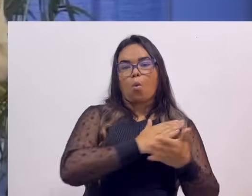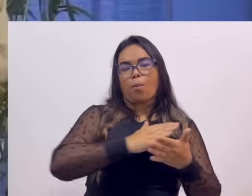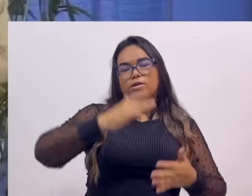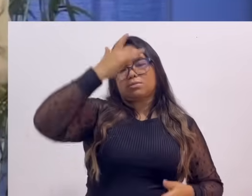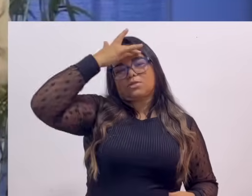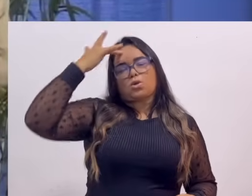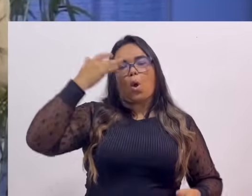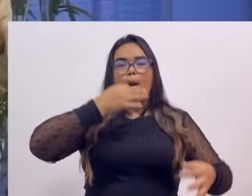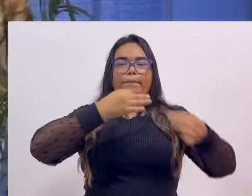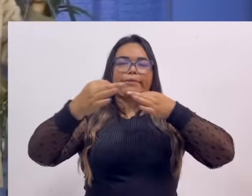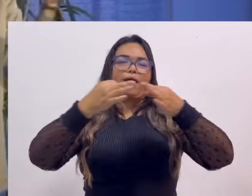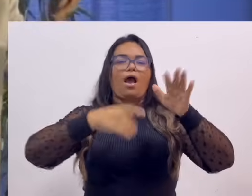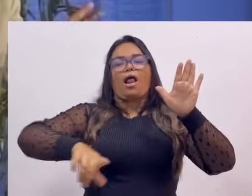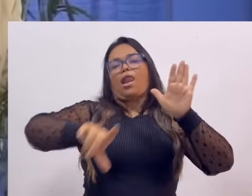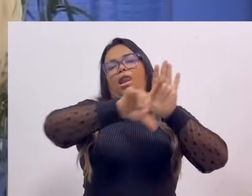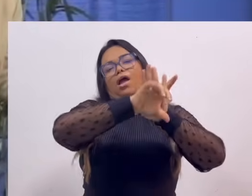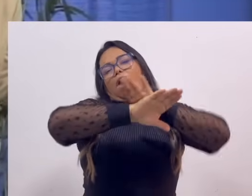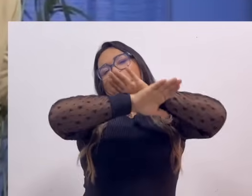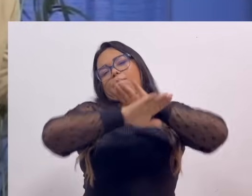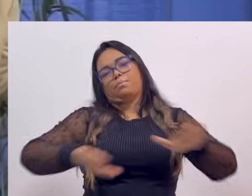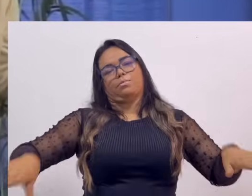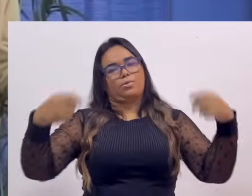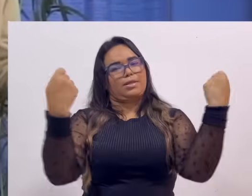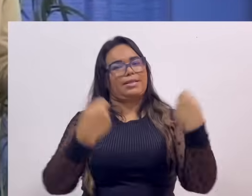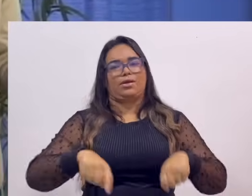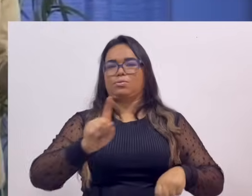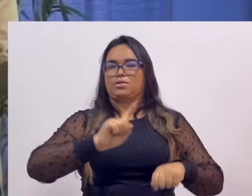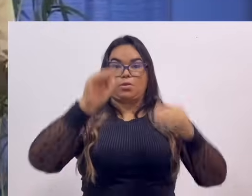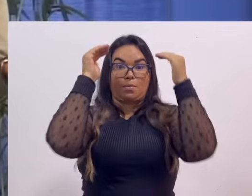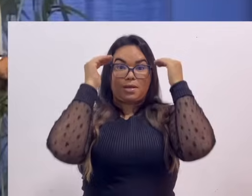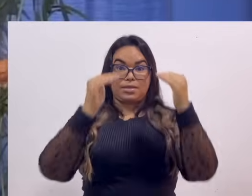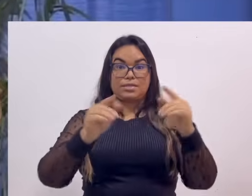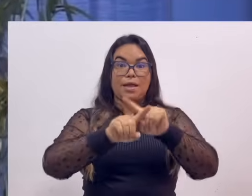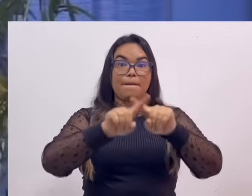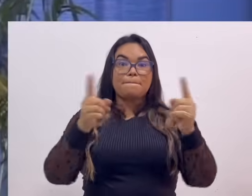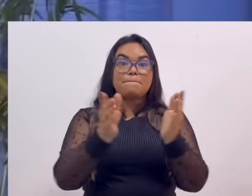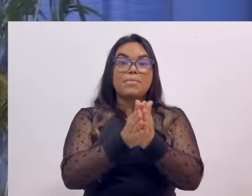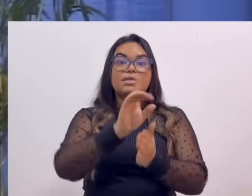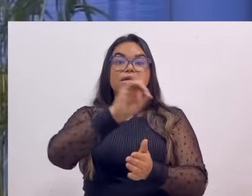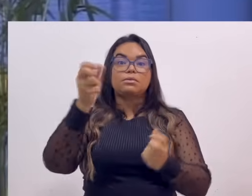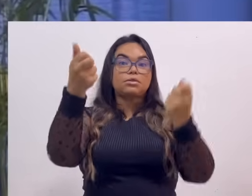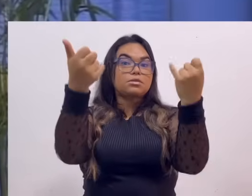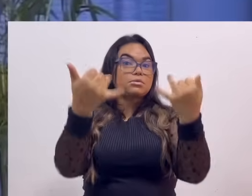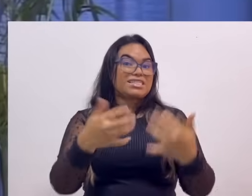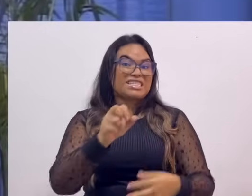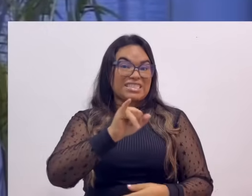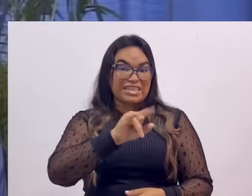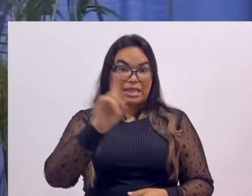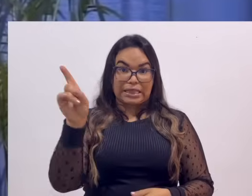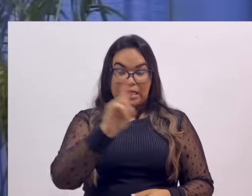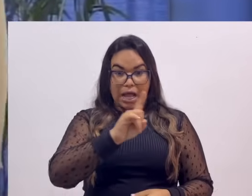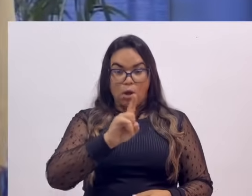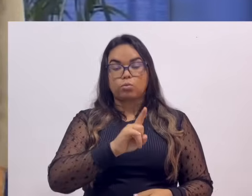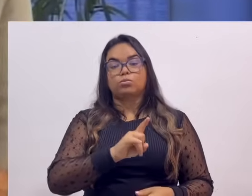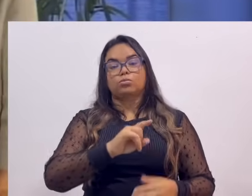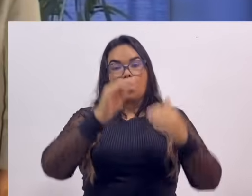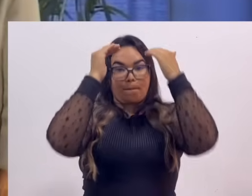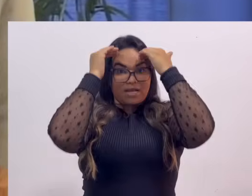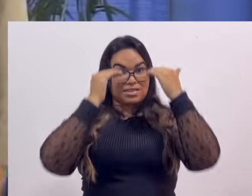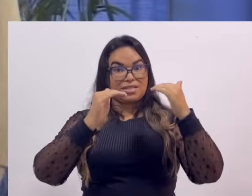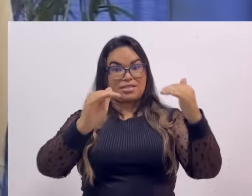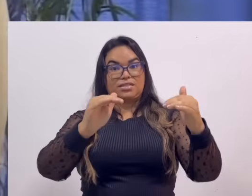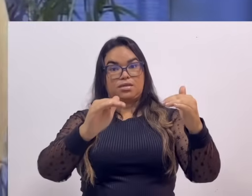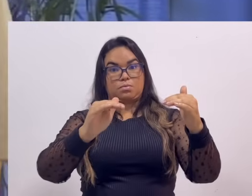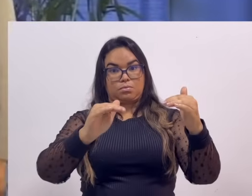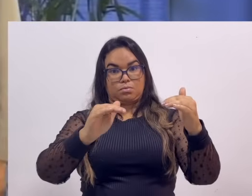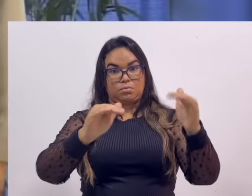há mais lei, que não precisamos guardar a lei. Mas a Bíblia ensina claramente que se transgredirmos a lei de Deus,